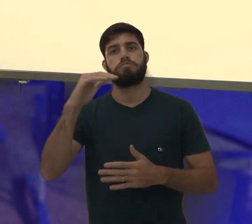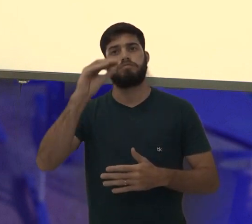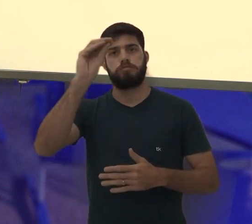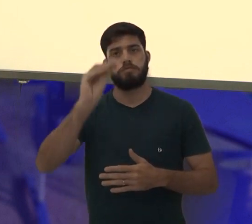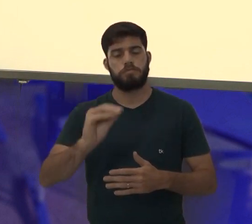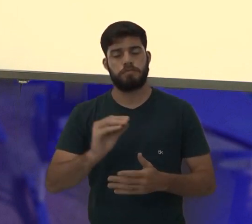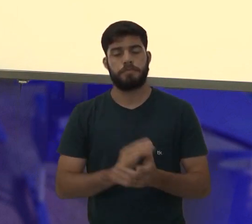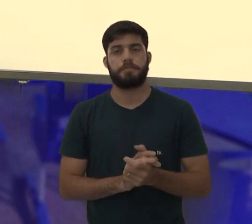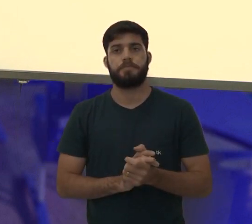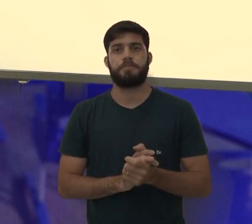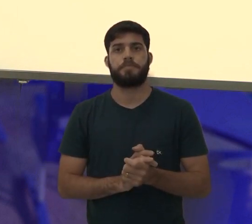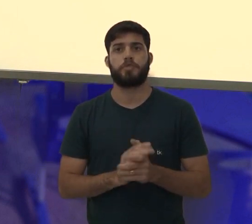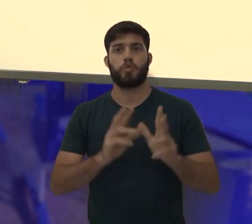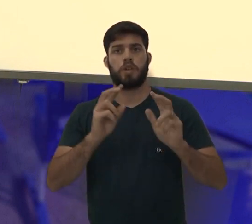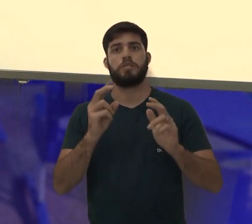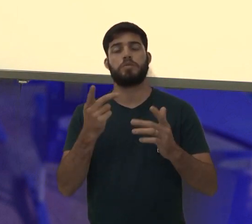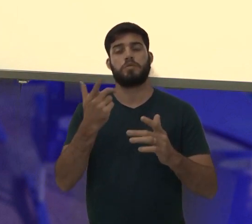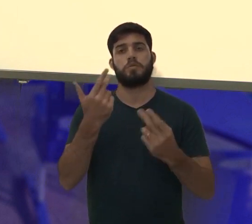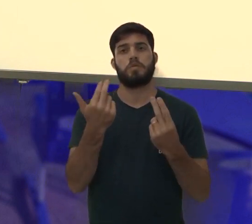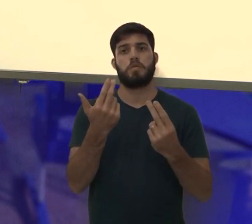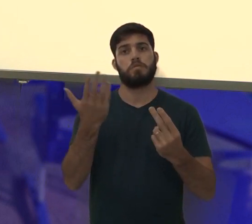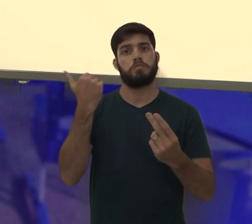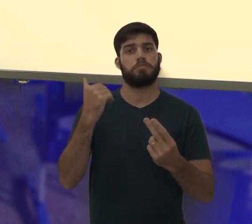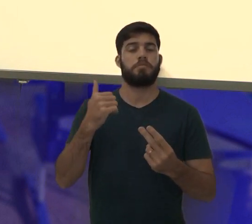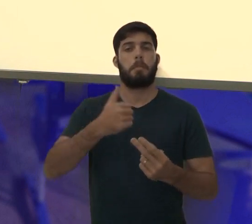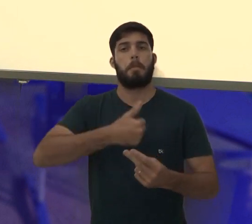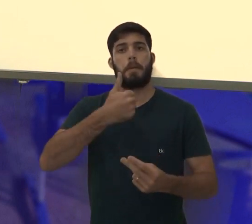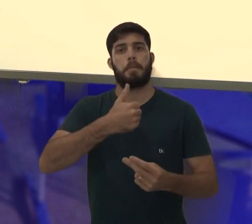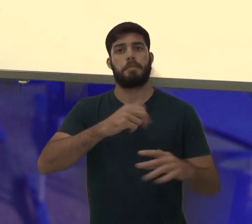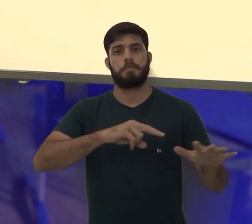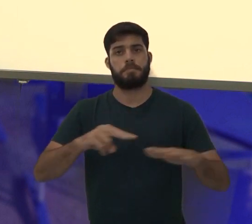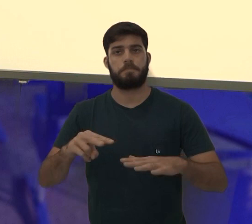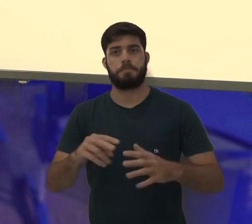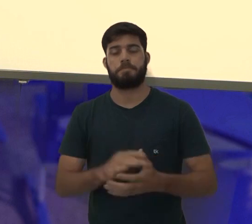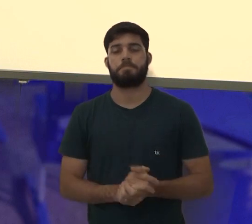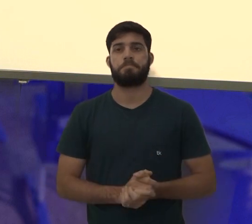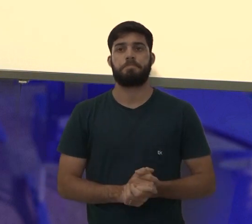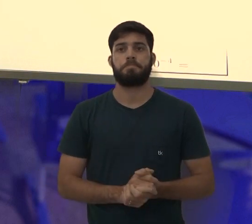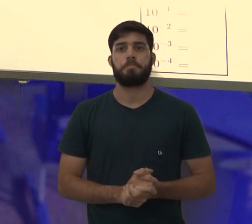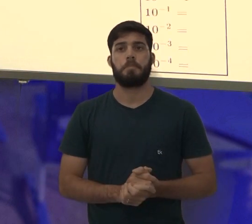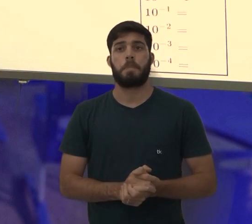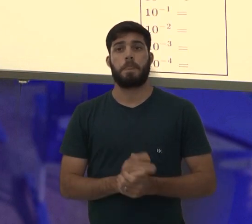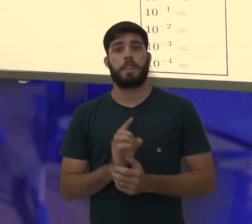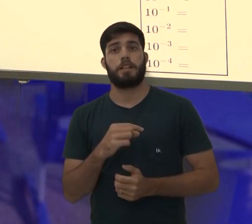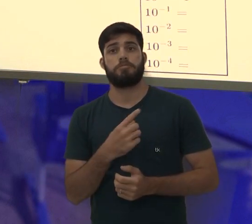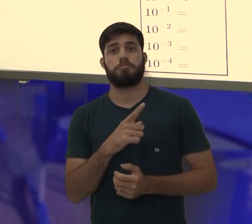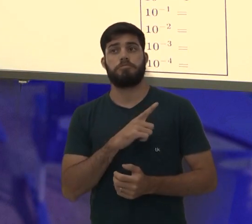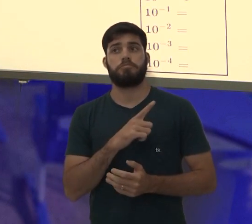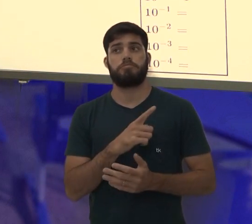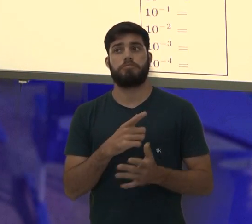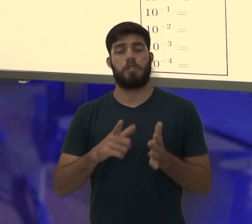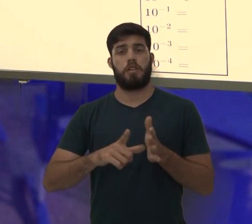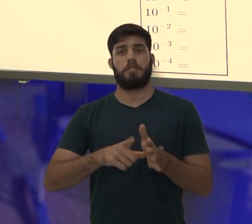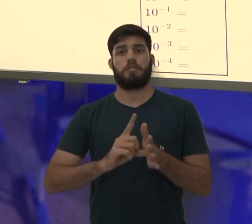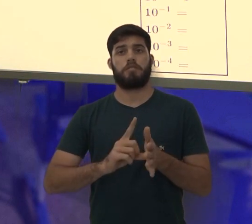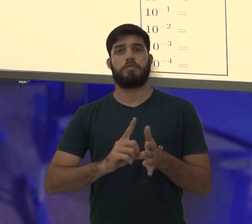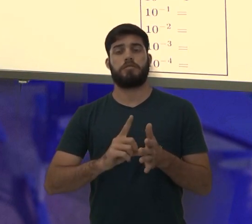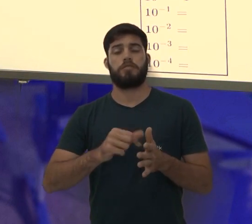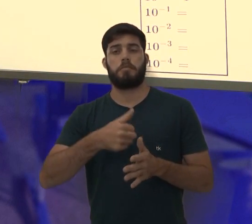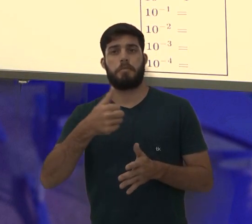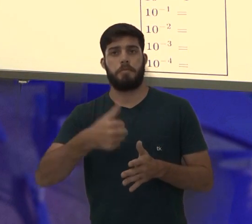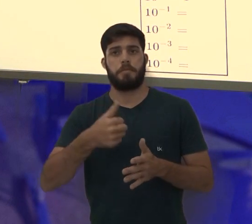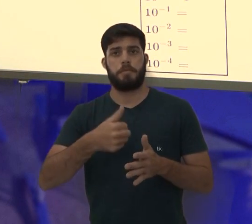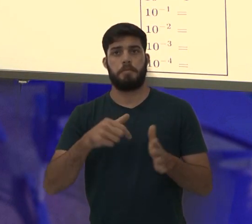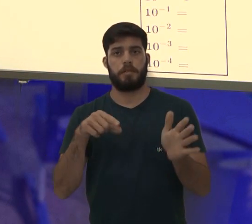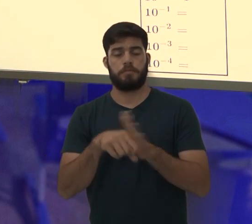mesmo assunto da primeira semana. Temos aqui, antes da primeira questão, não é?